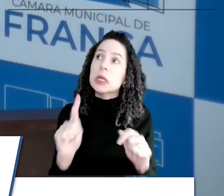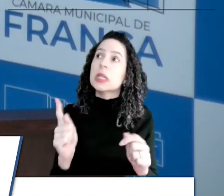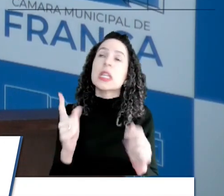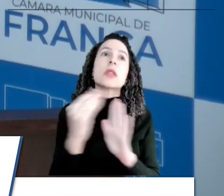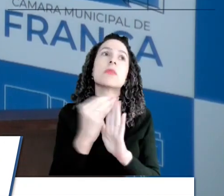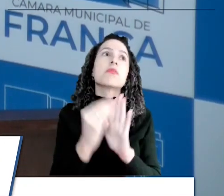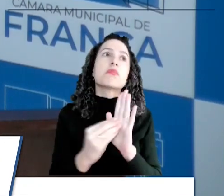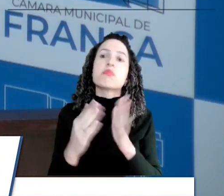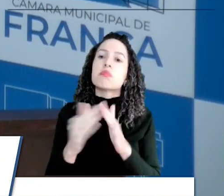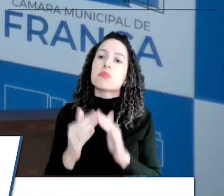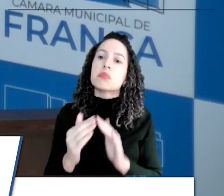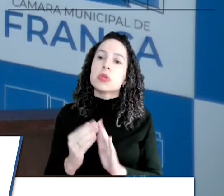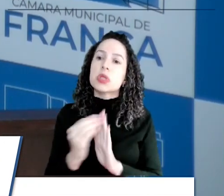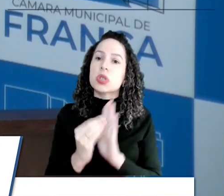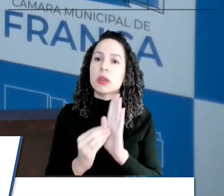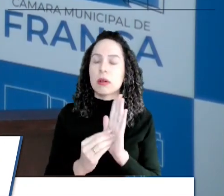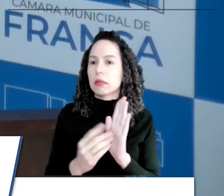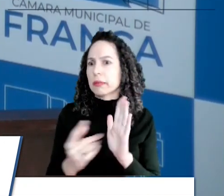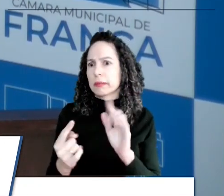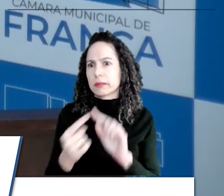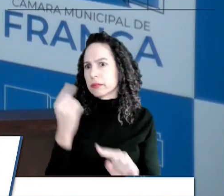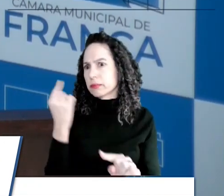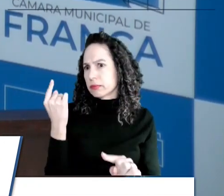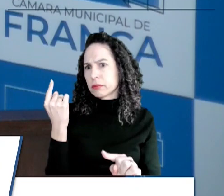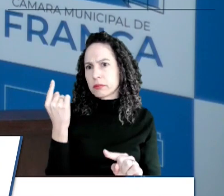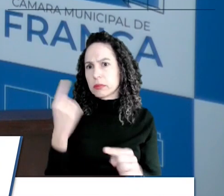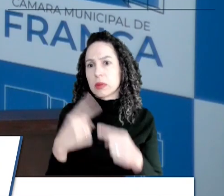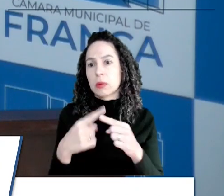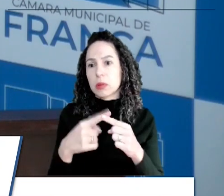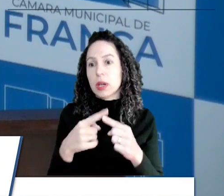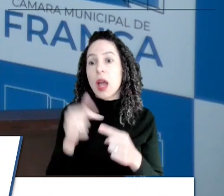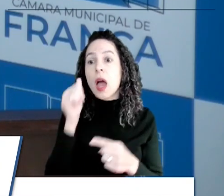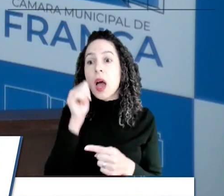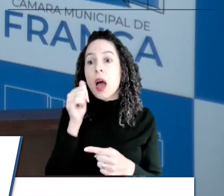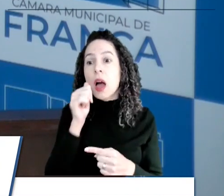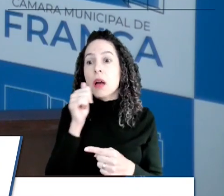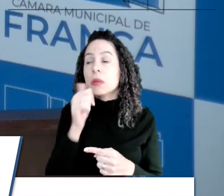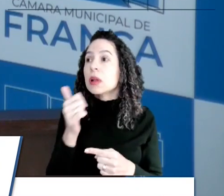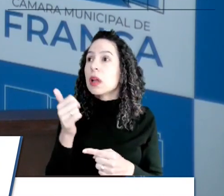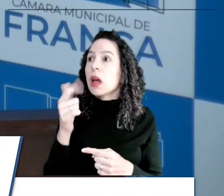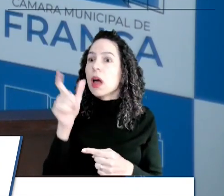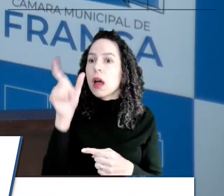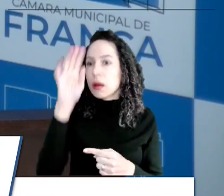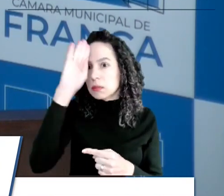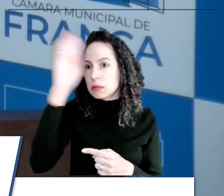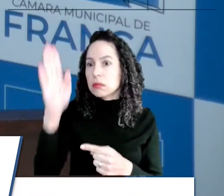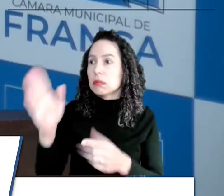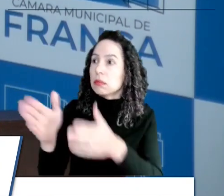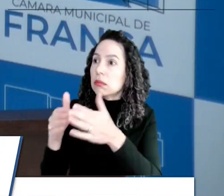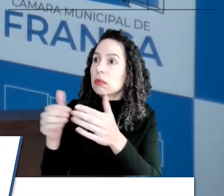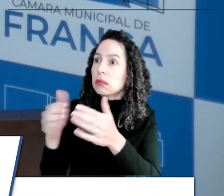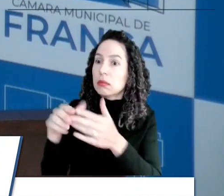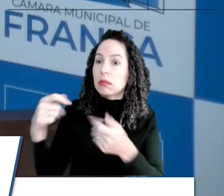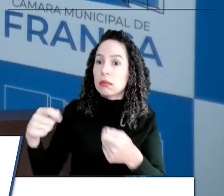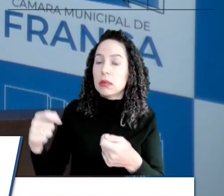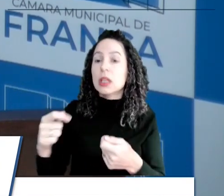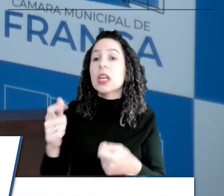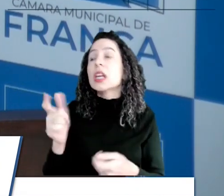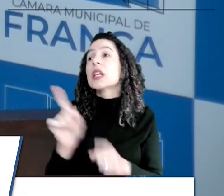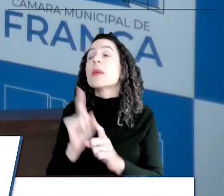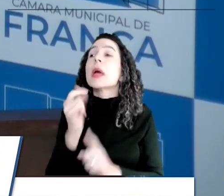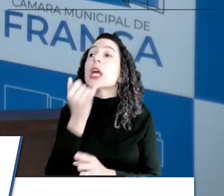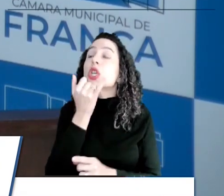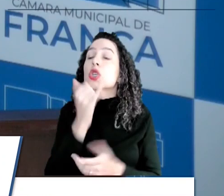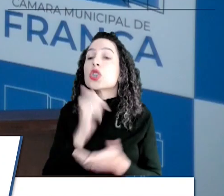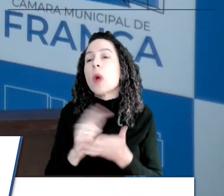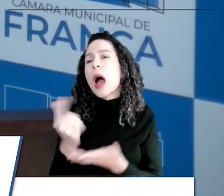justificativa inviável, infundada, porque se a mulher é a demanda, e justificou que o custo seria muito caro